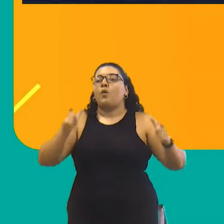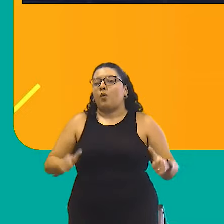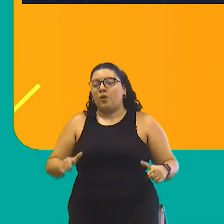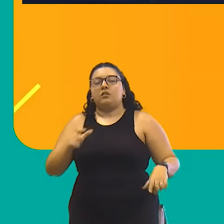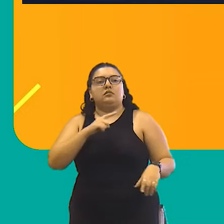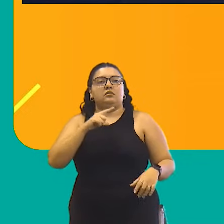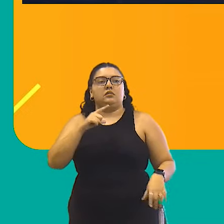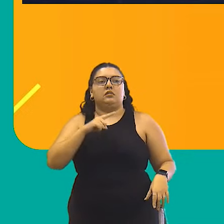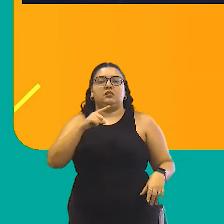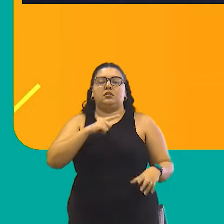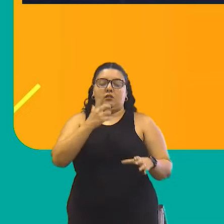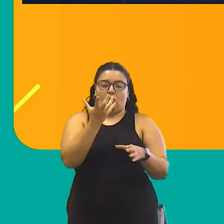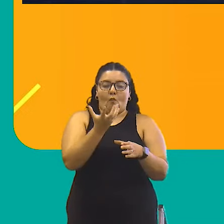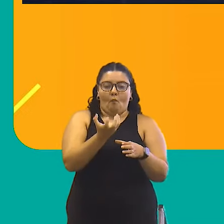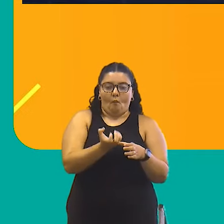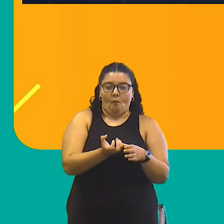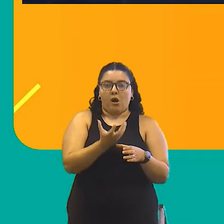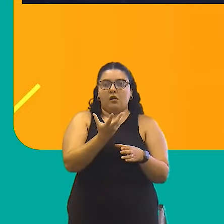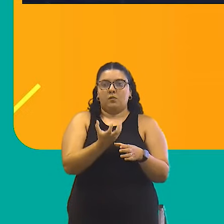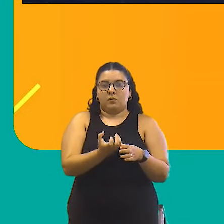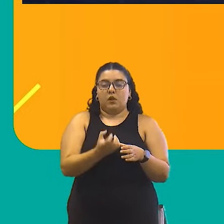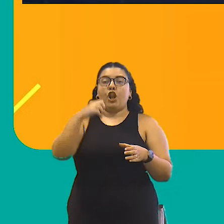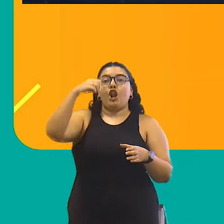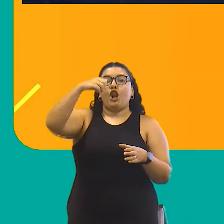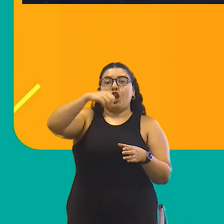um laser, uma fonte de